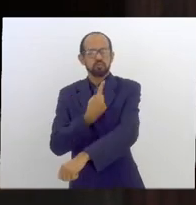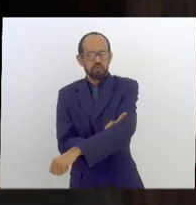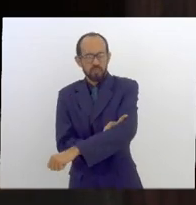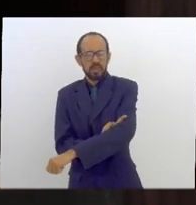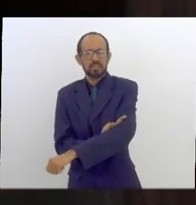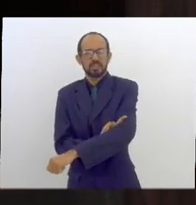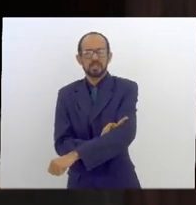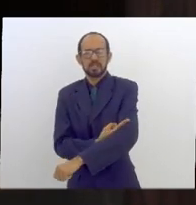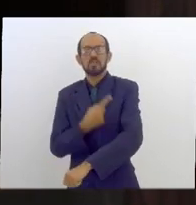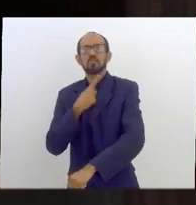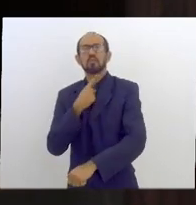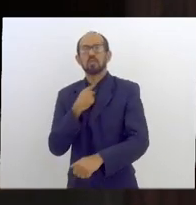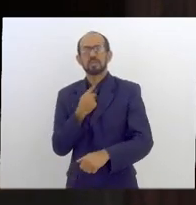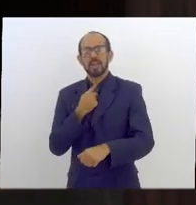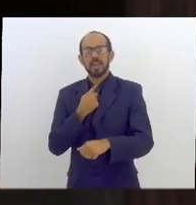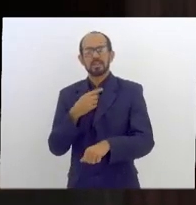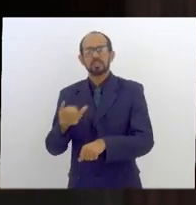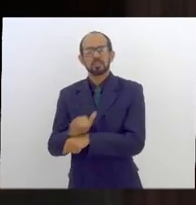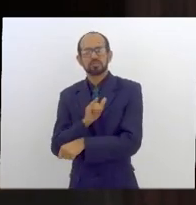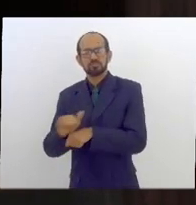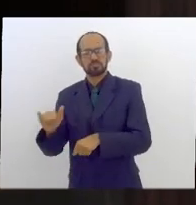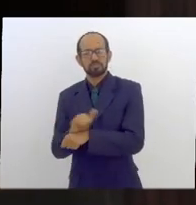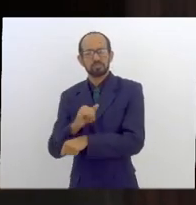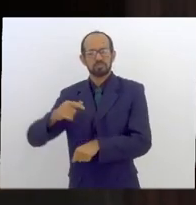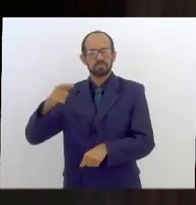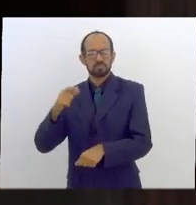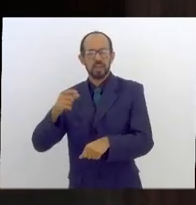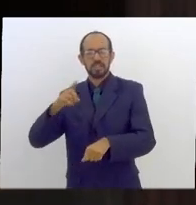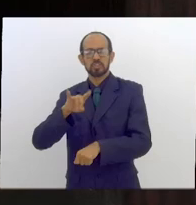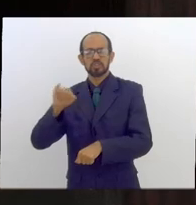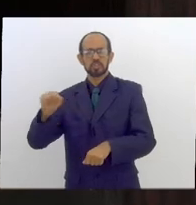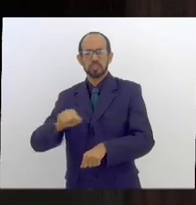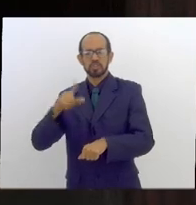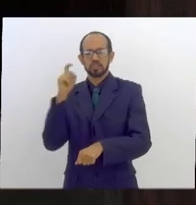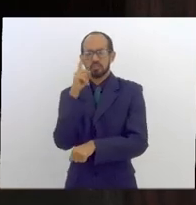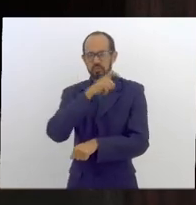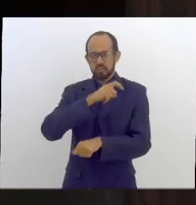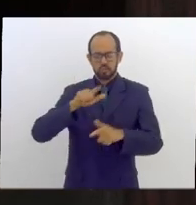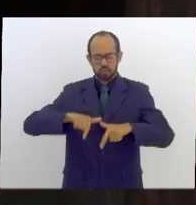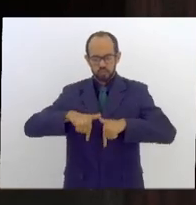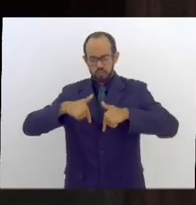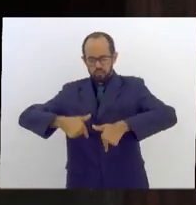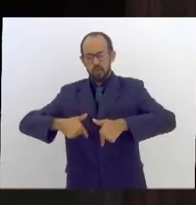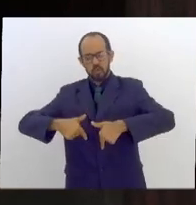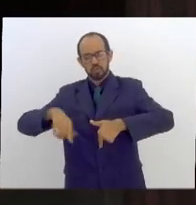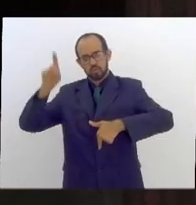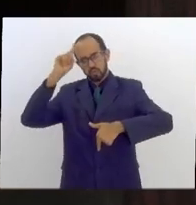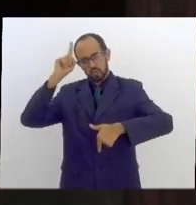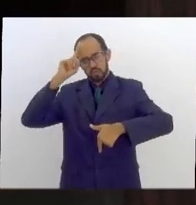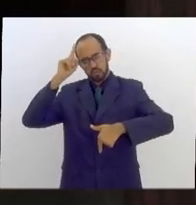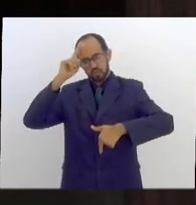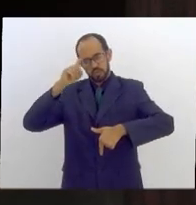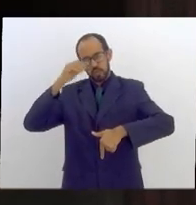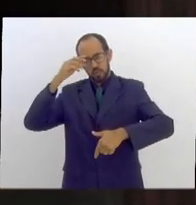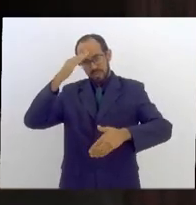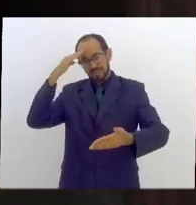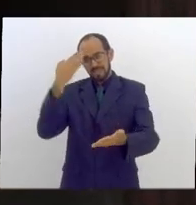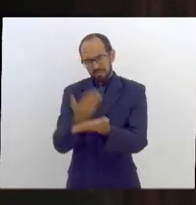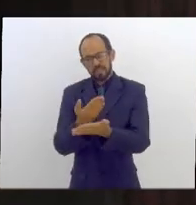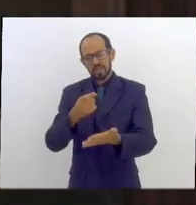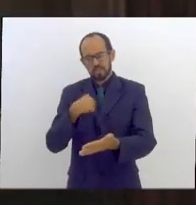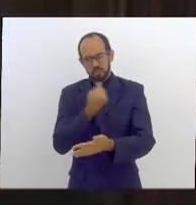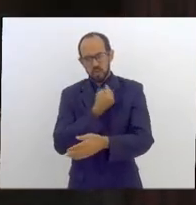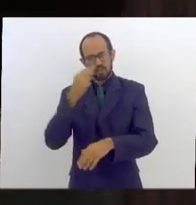a ferramenta para ultrapassarmos as tempestades, e nos nossos esforços diários, a certeza de que nossos sonhos não são apenas